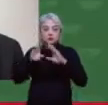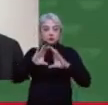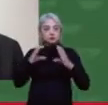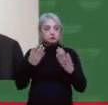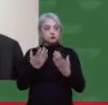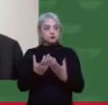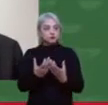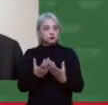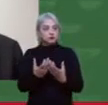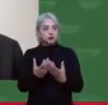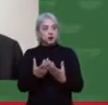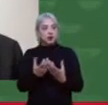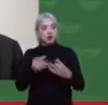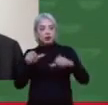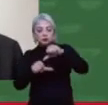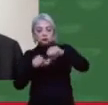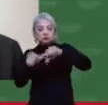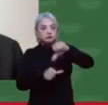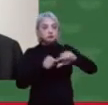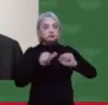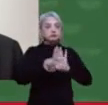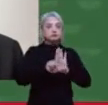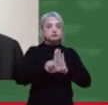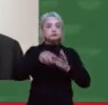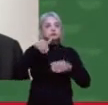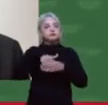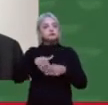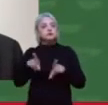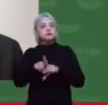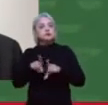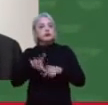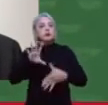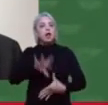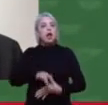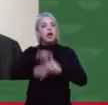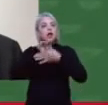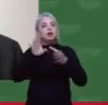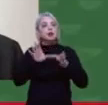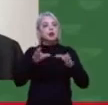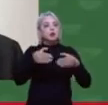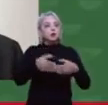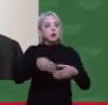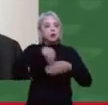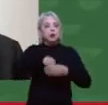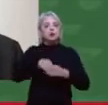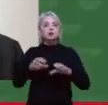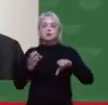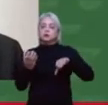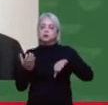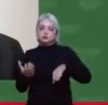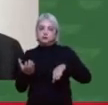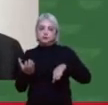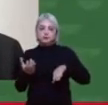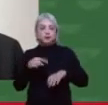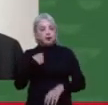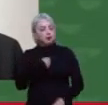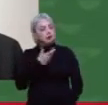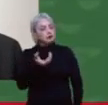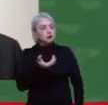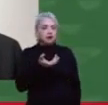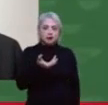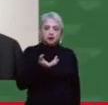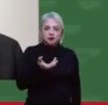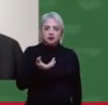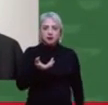debate, das alterações da legislação eleitoral, também é líder da minoria no Congresso Nacional. E nós